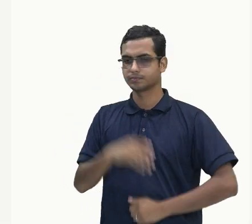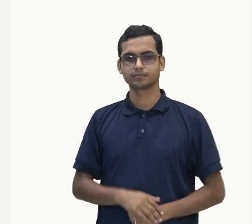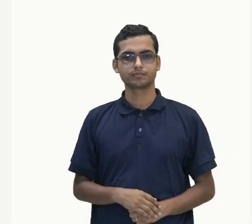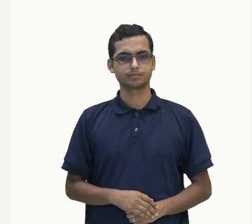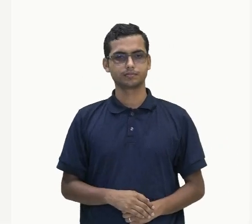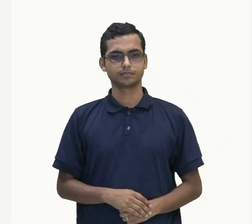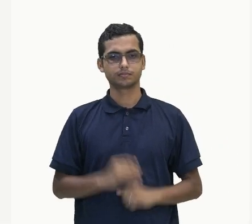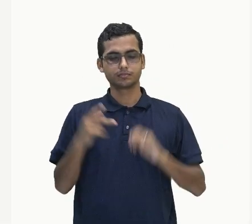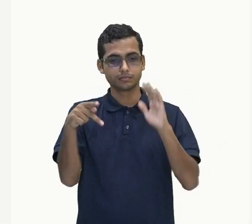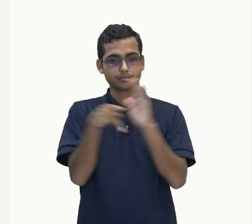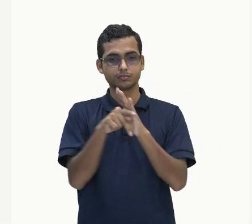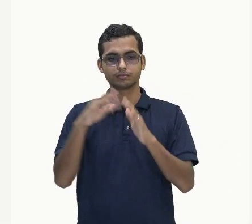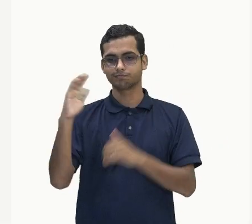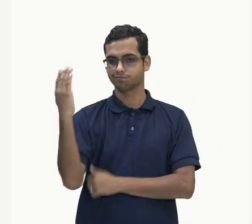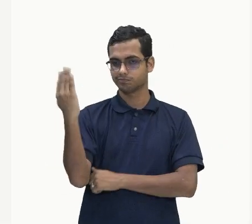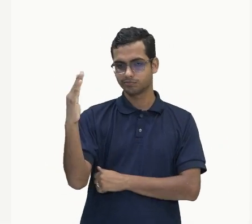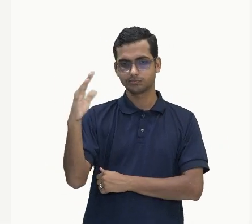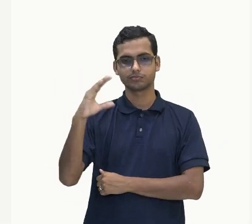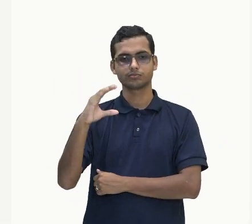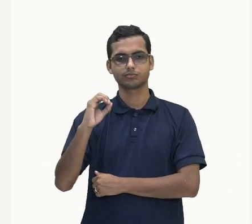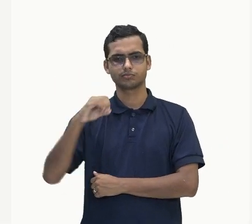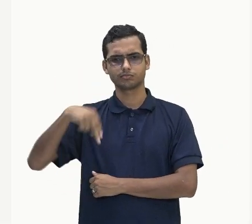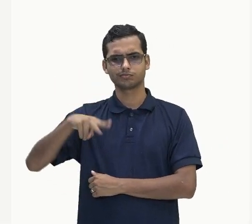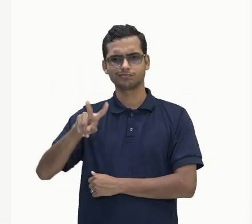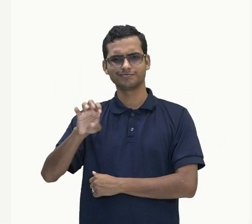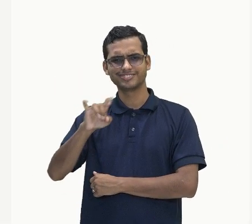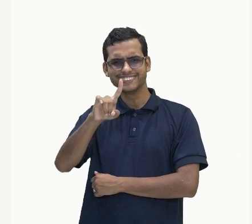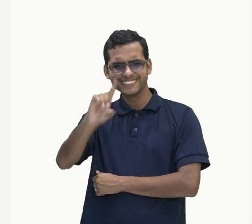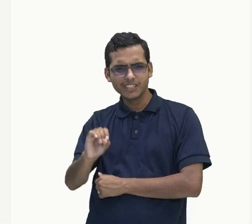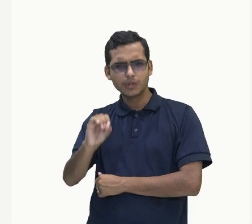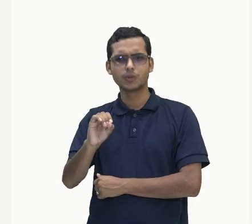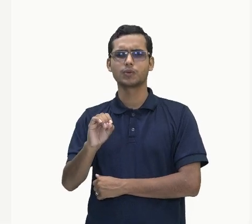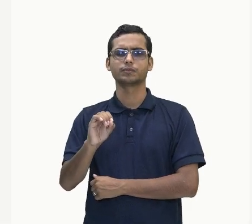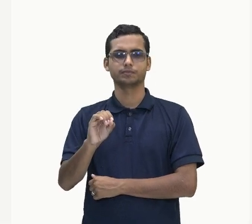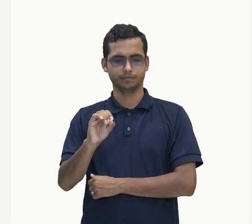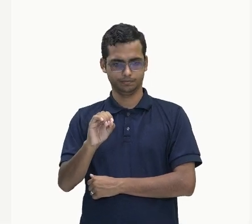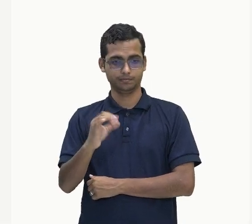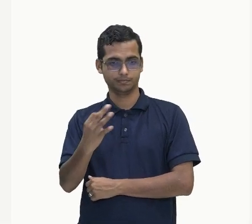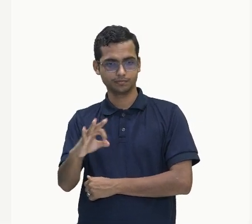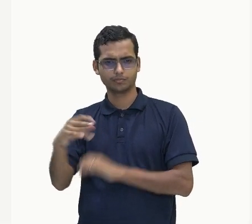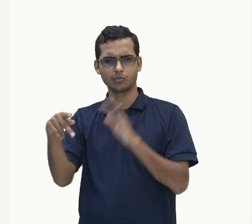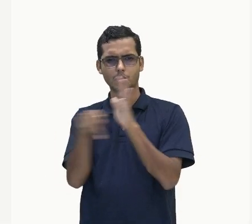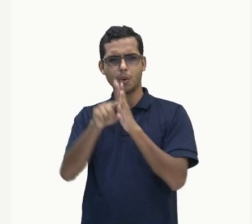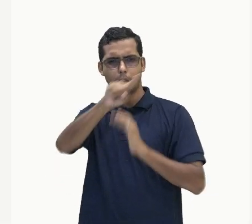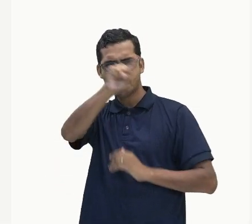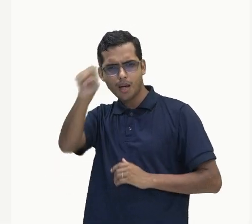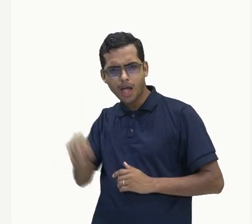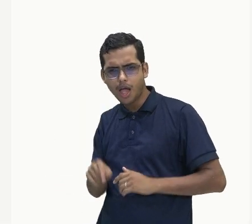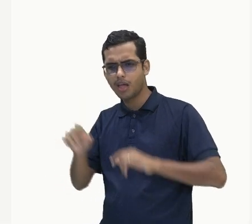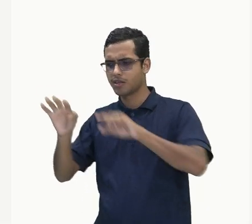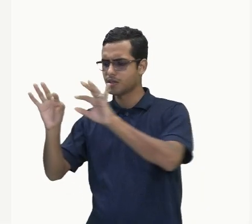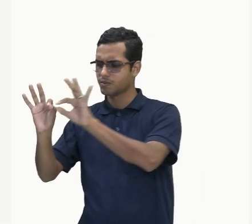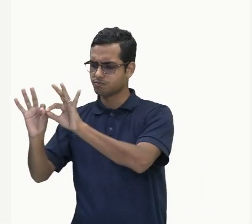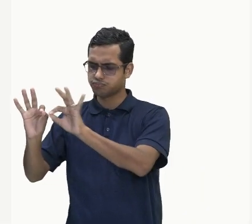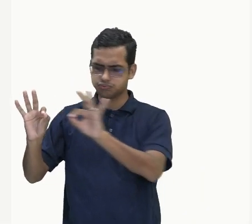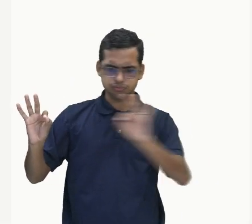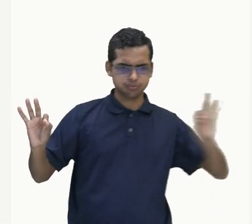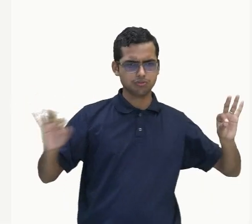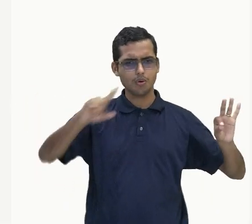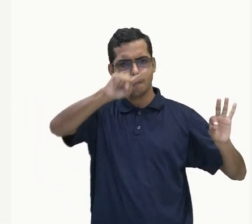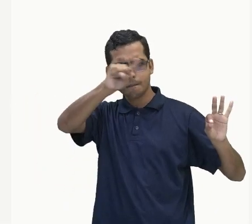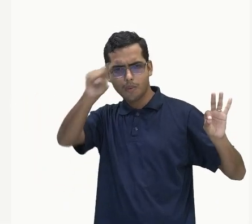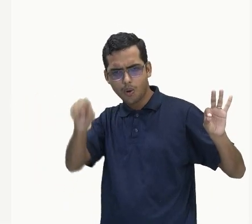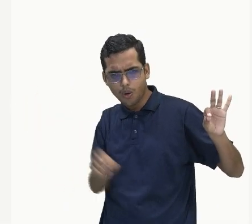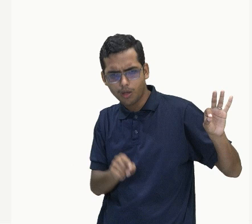tá bom? A parte refletora é a parte externa do espelho. Então, os raios eles estão incidindo